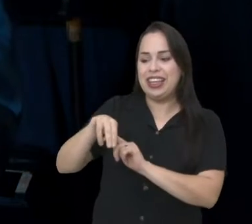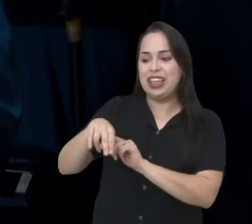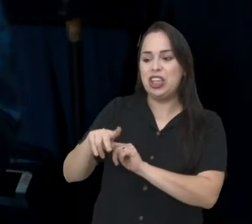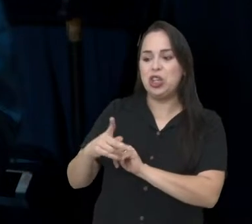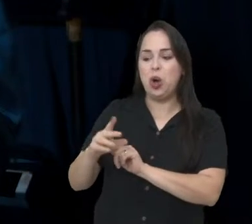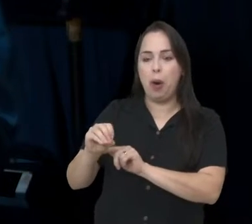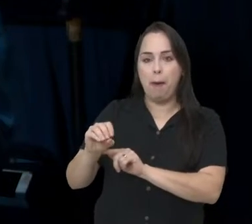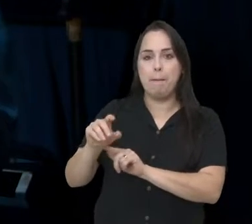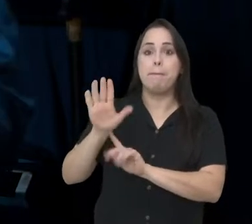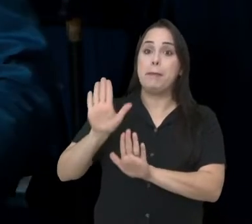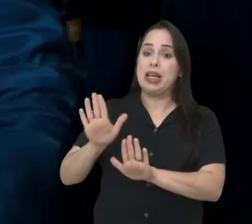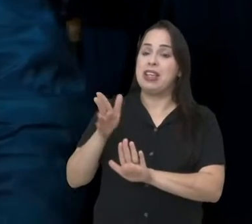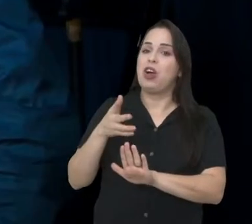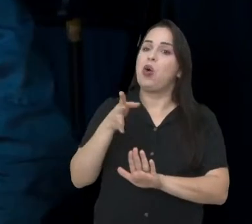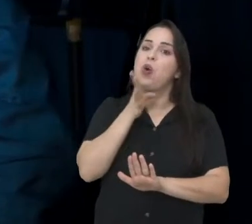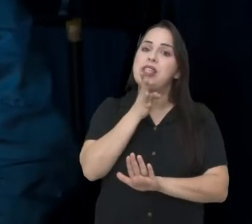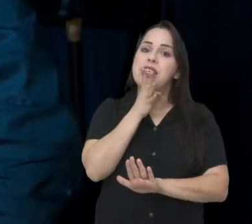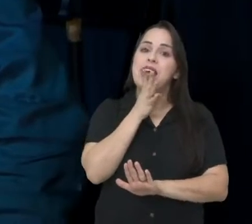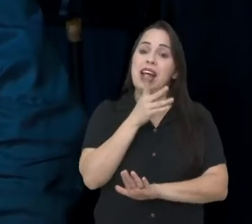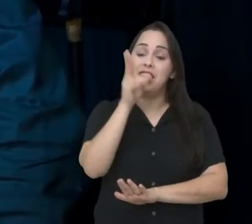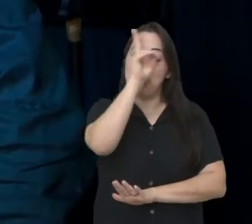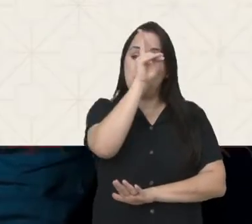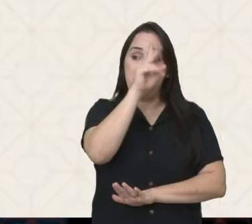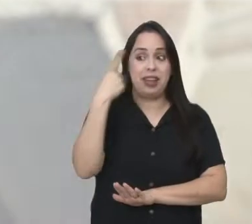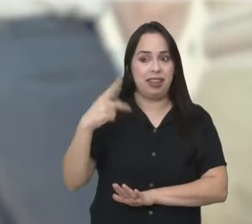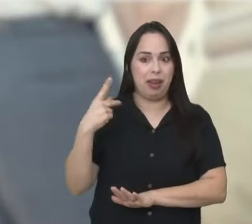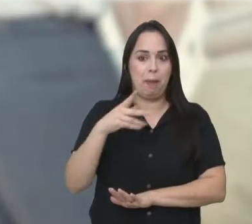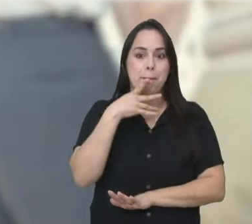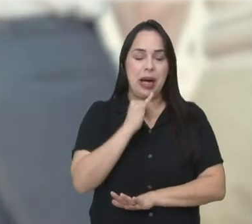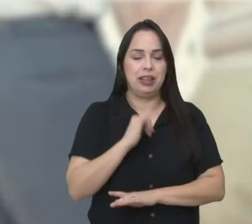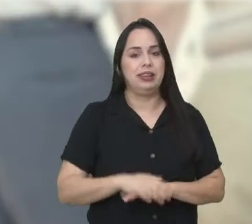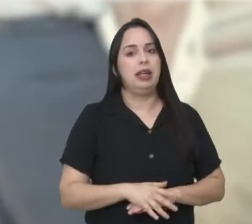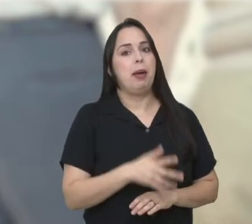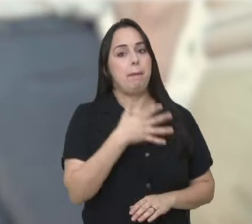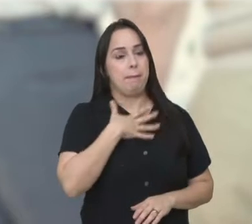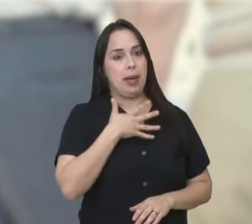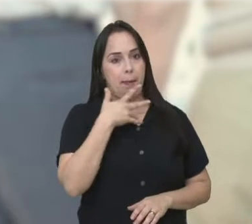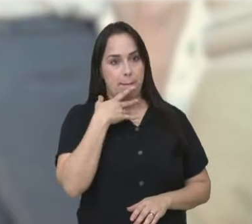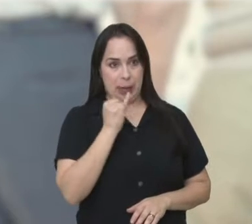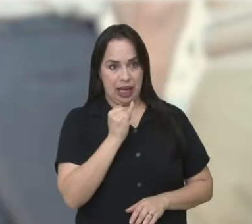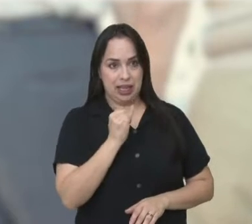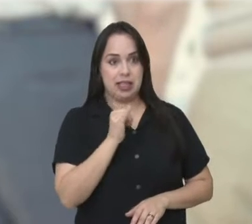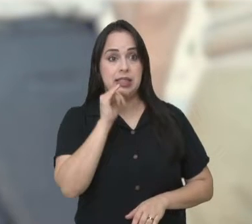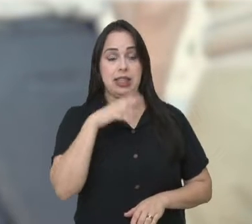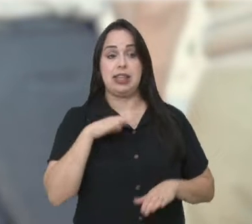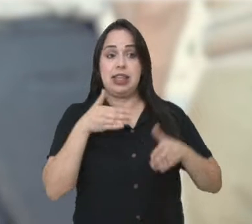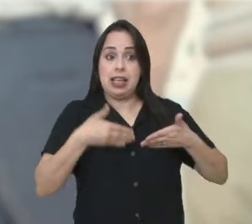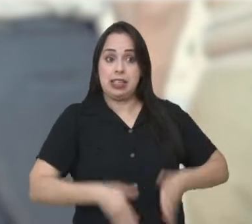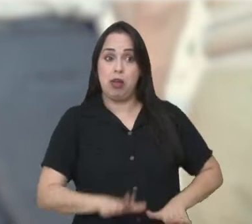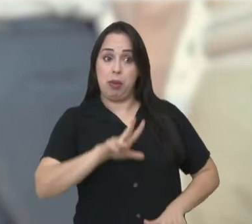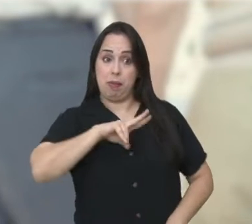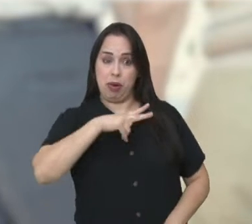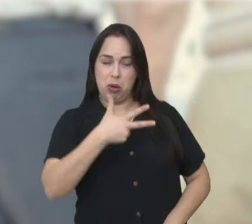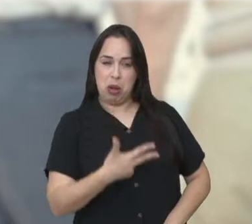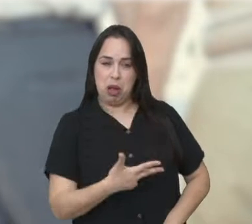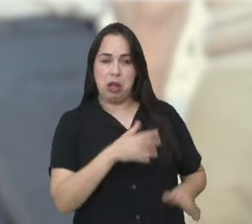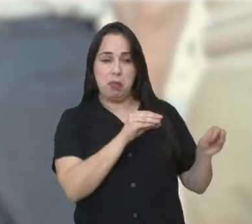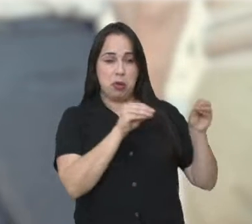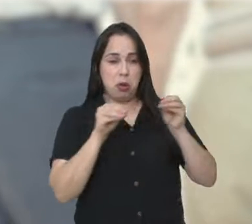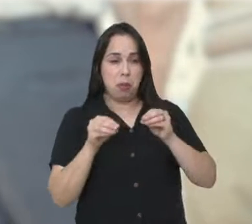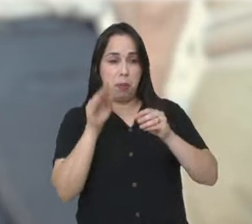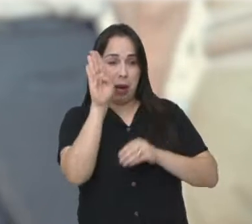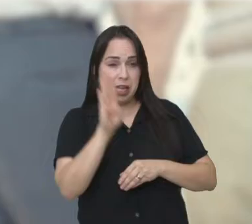é português. Ele veio para o Brasil, ele tinha acho que uns 19 anos, isso aí deve ter